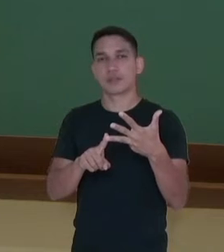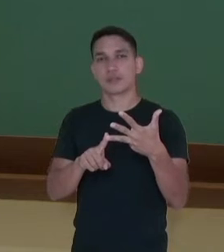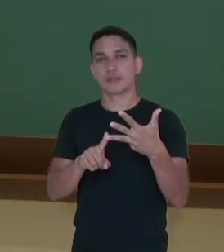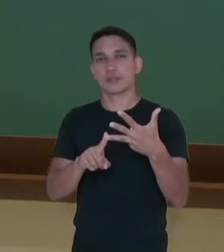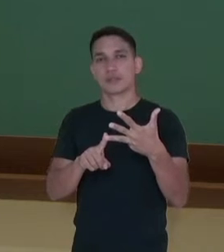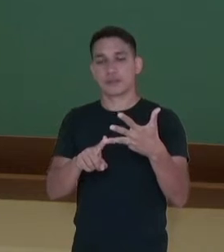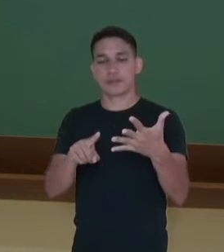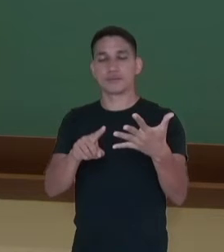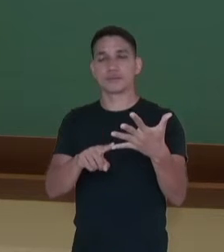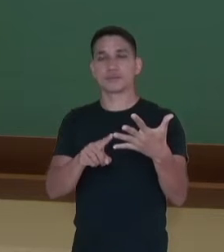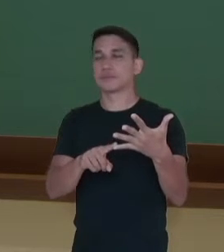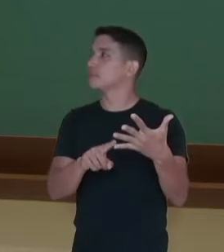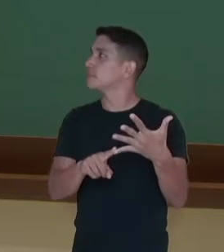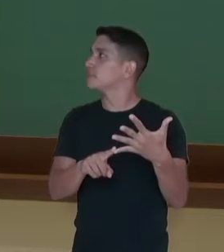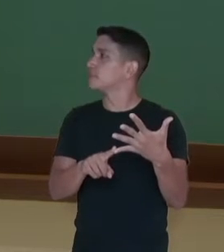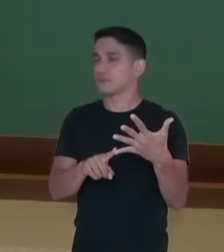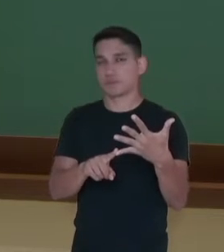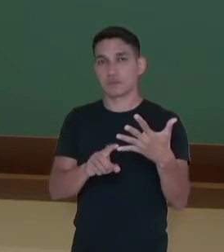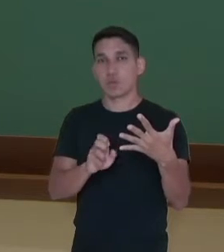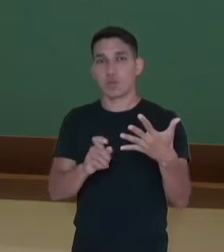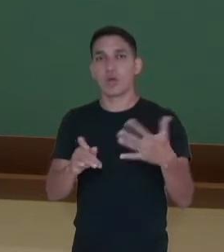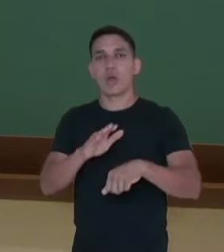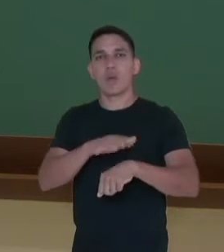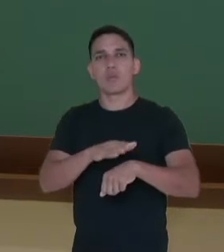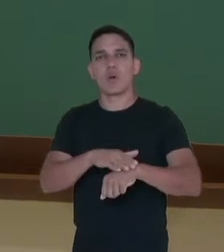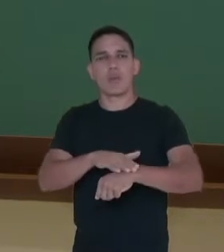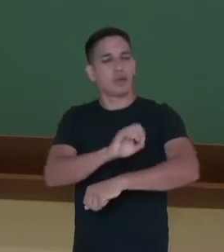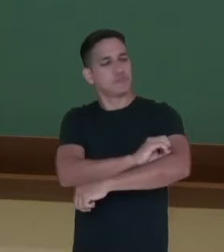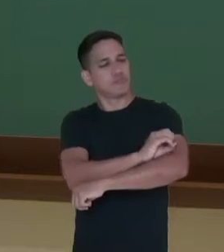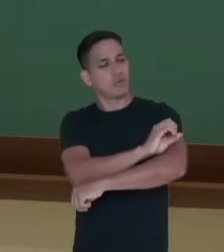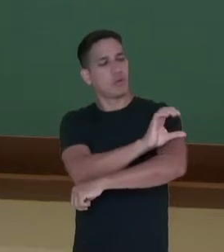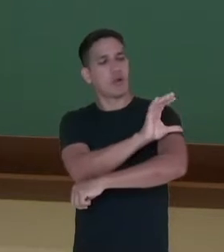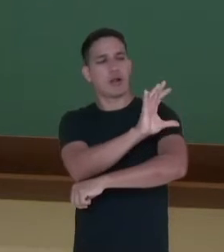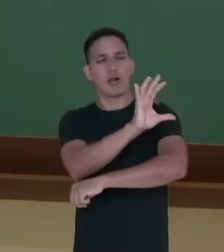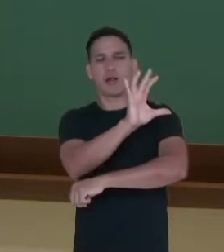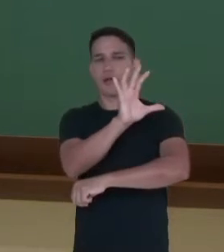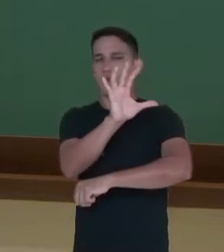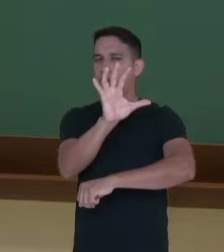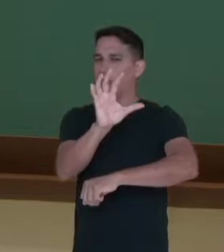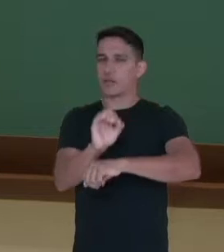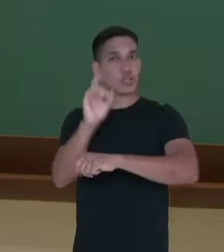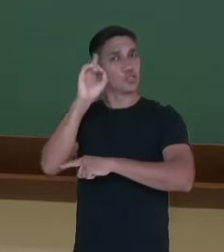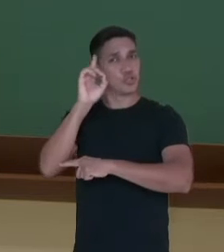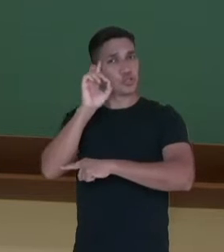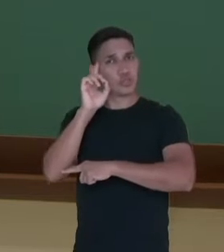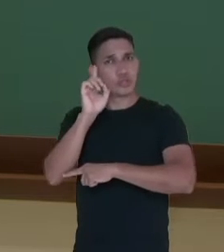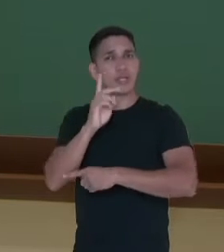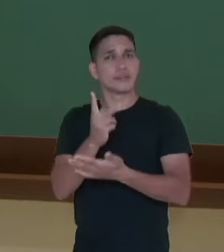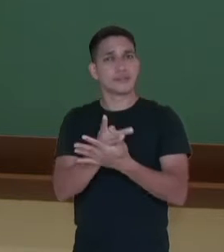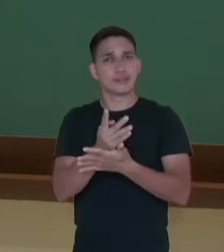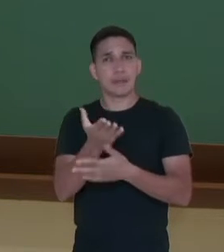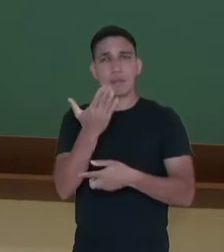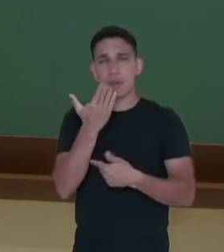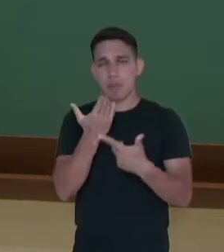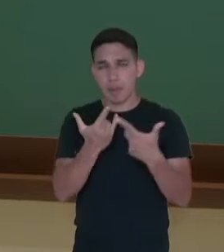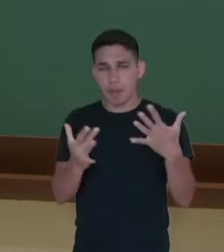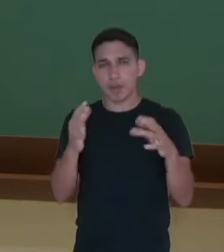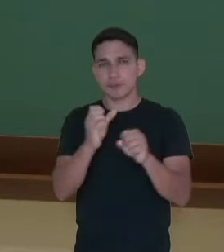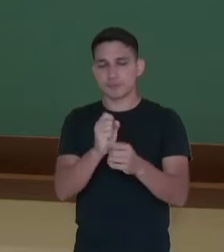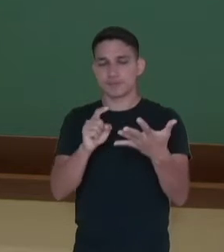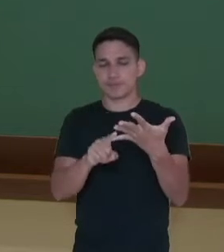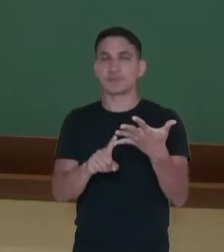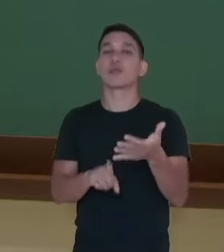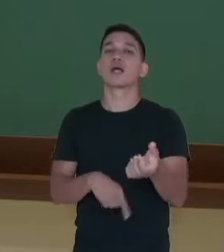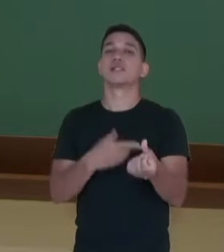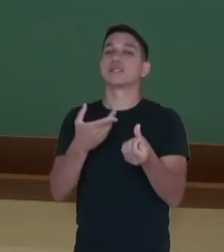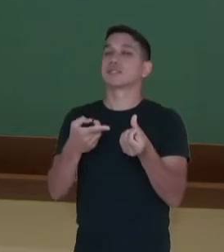5 comidas, né? Durante o dia ali, né? Durante a sua rotina do dia a dia, fazer 5 refeições.